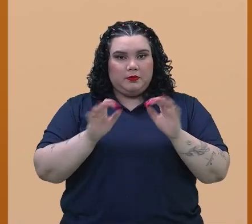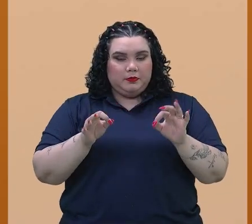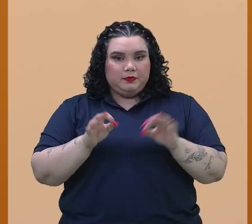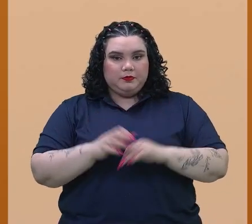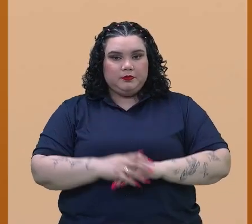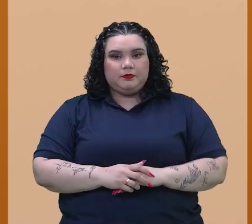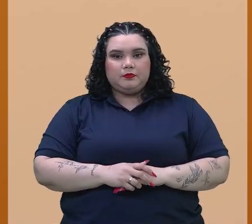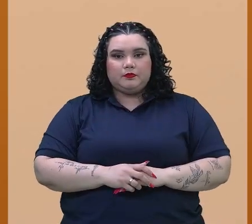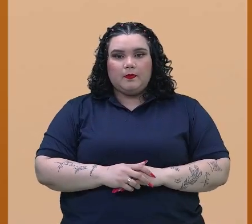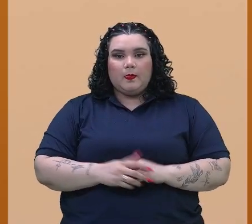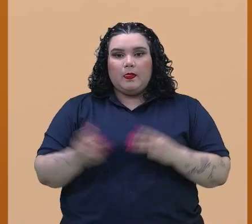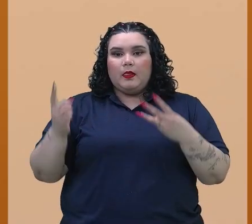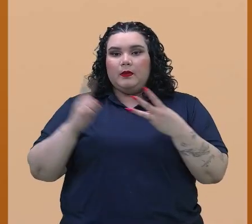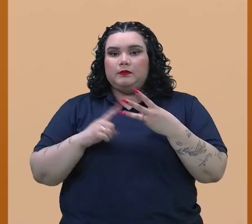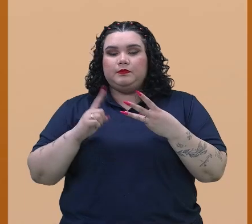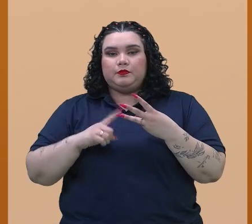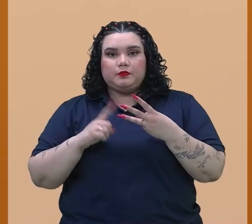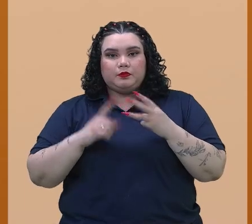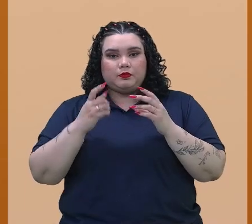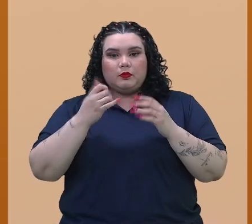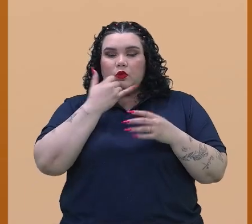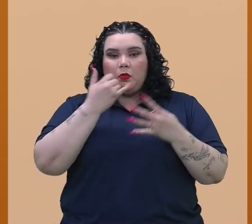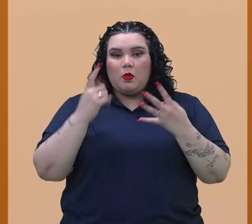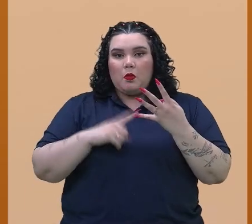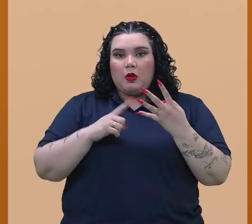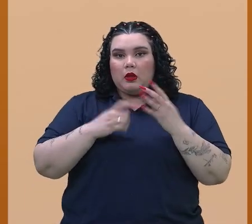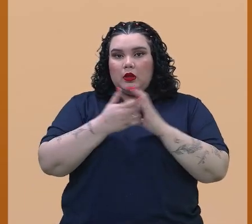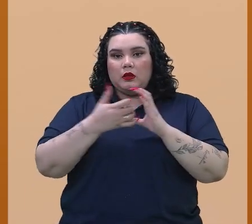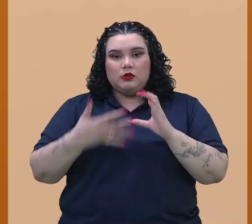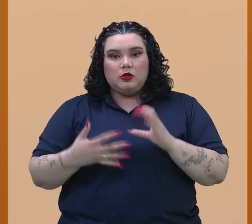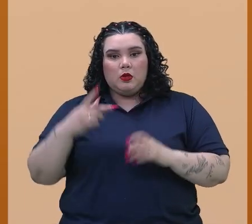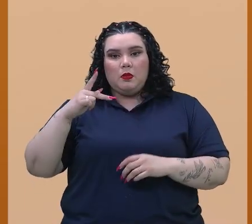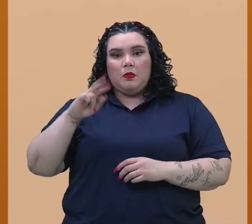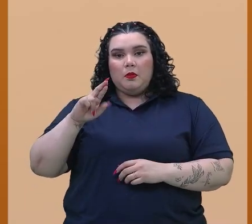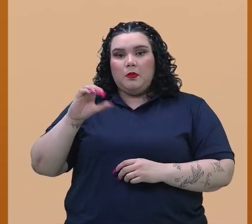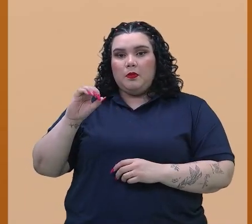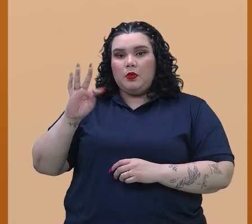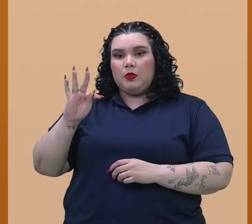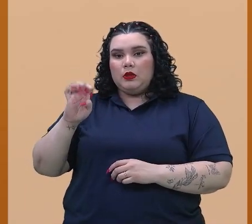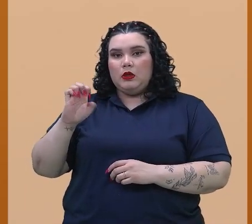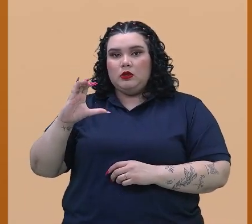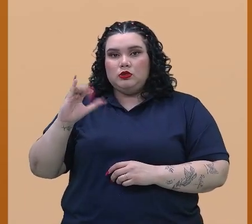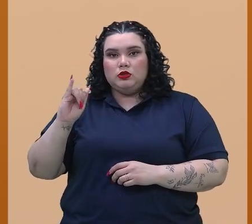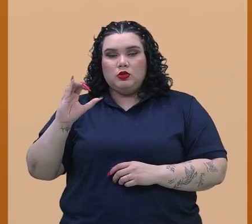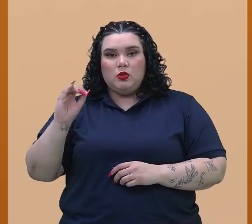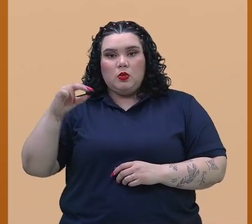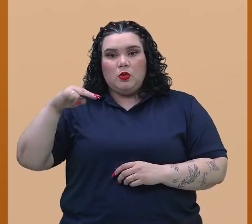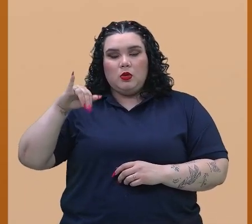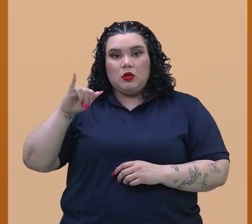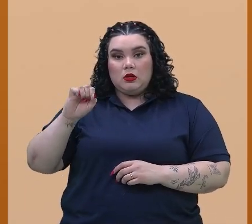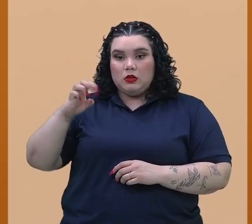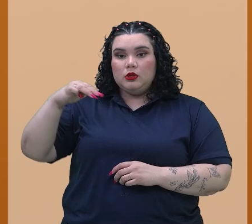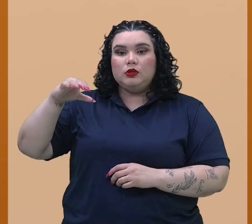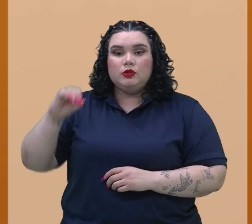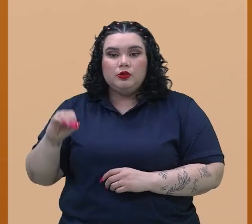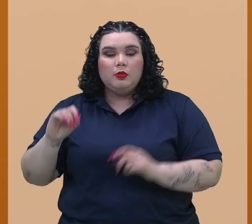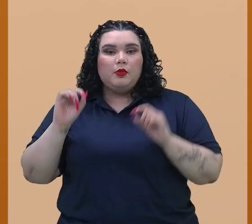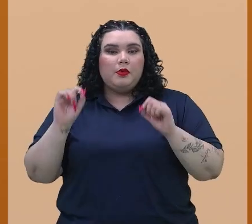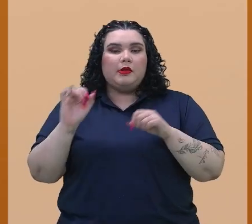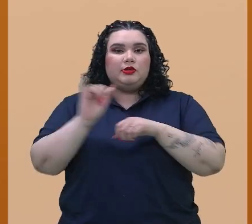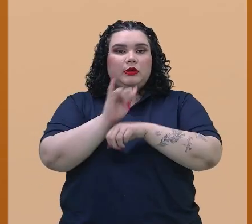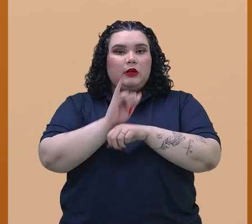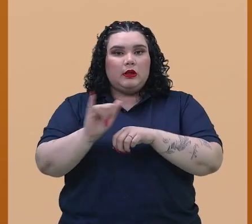gente? Outra característica é o protecionismo. O que é isso, professor? São medidas de taxação para